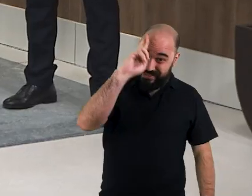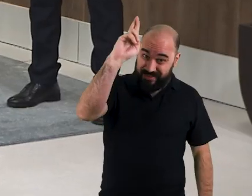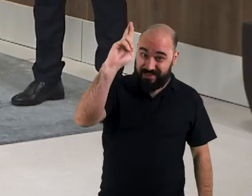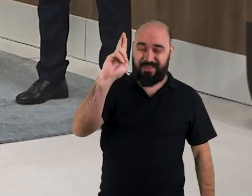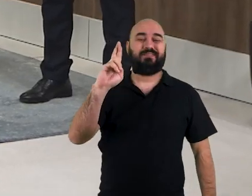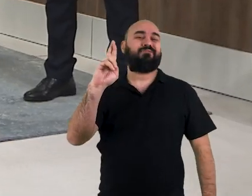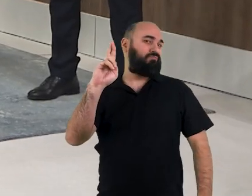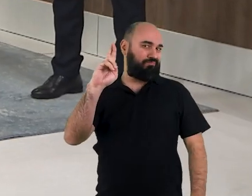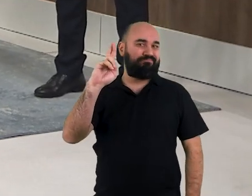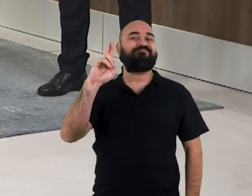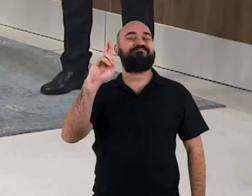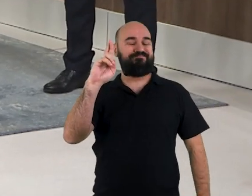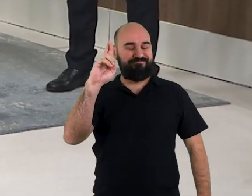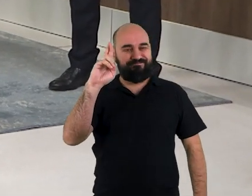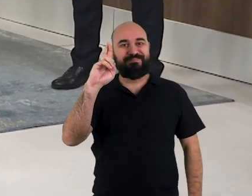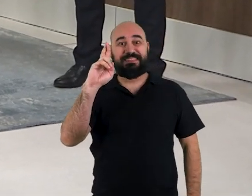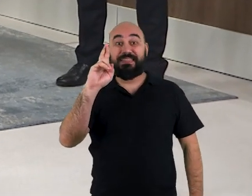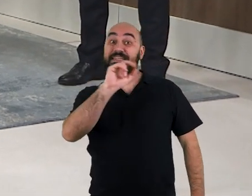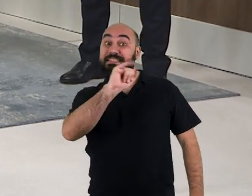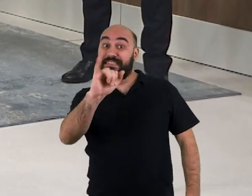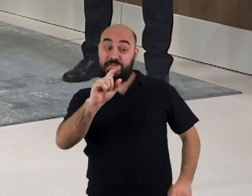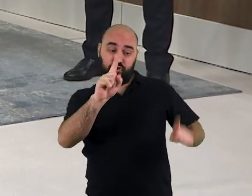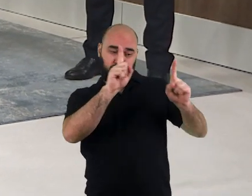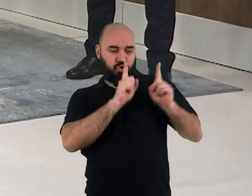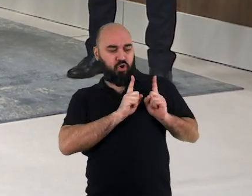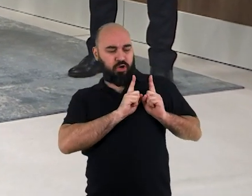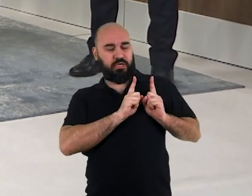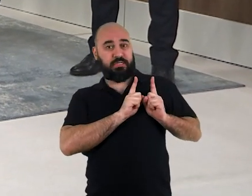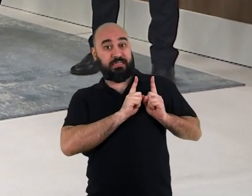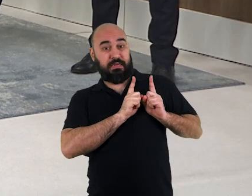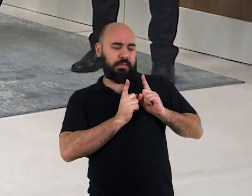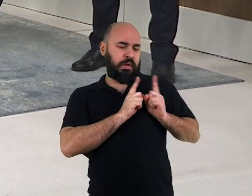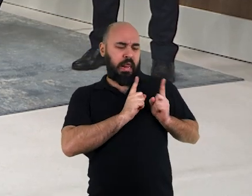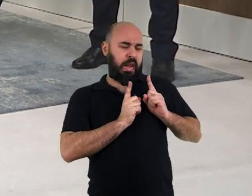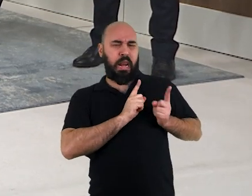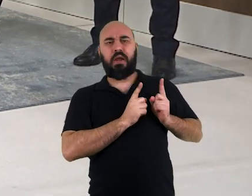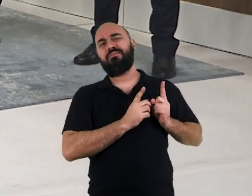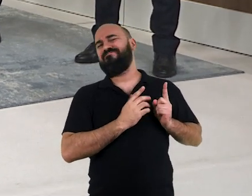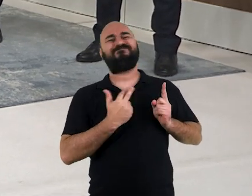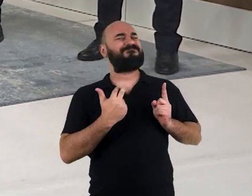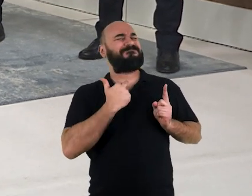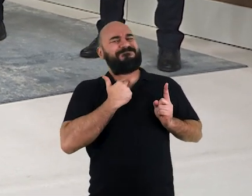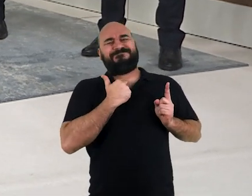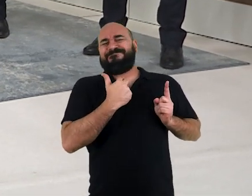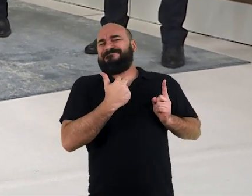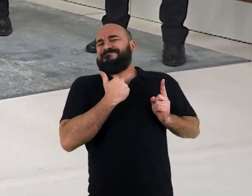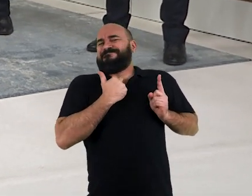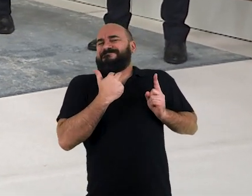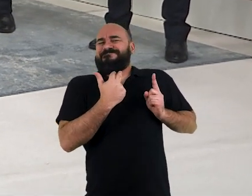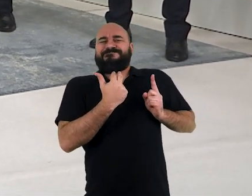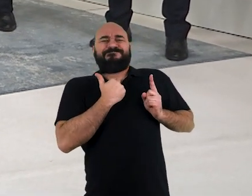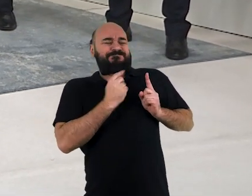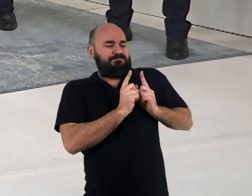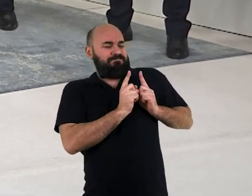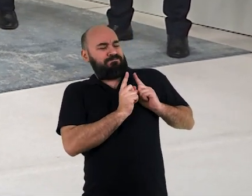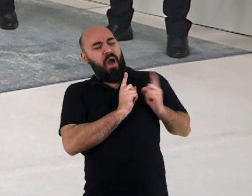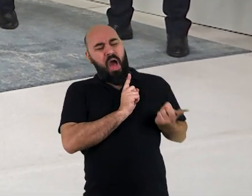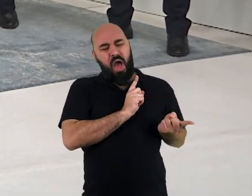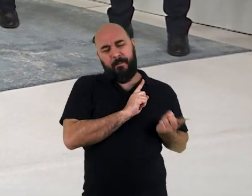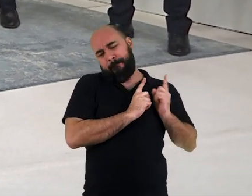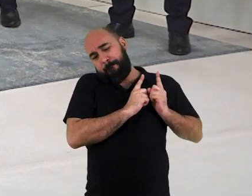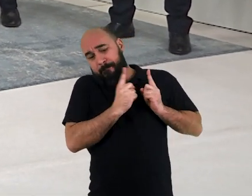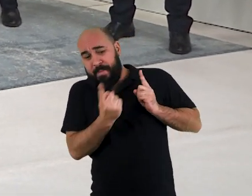um Senhor. Se forem dois, um será amado e